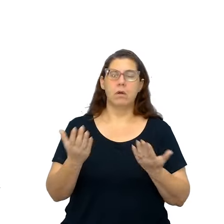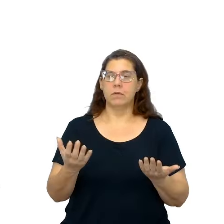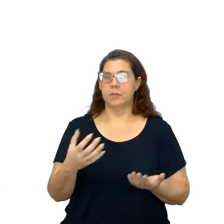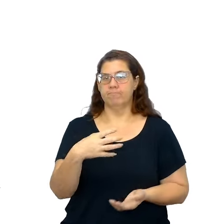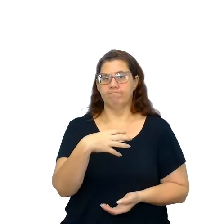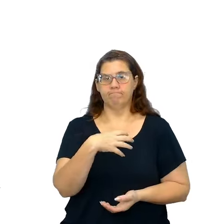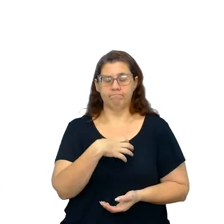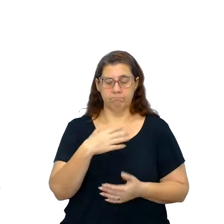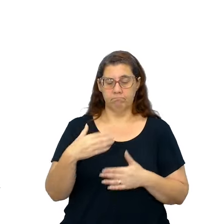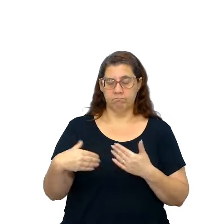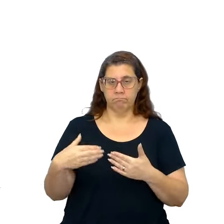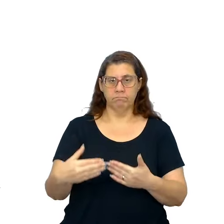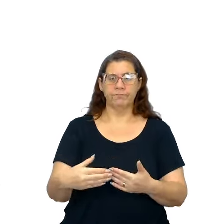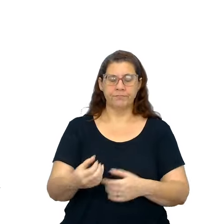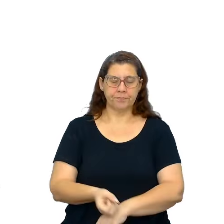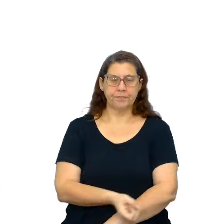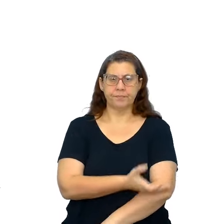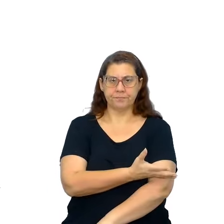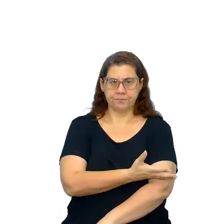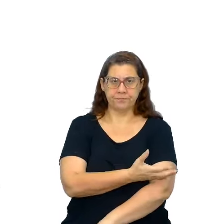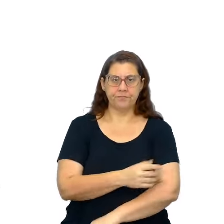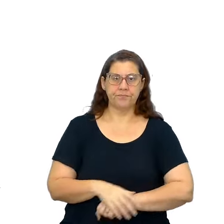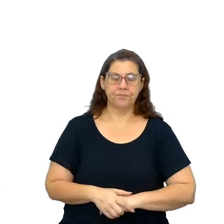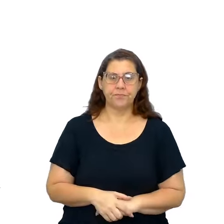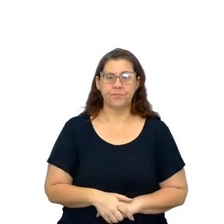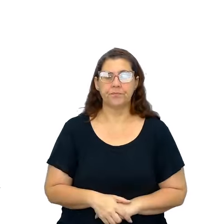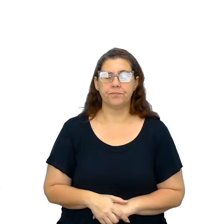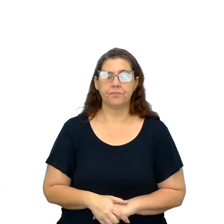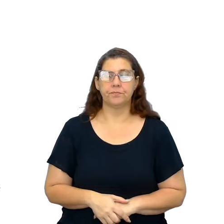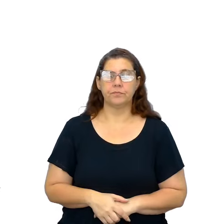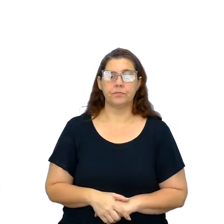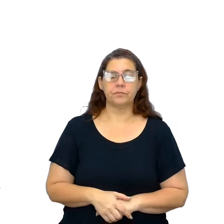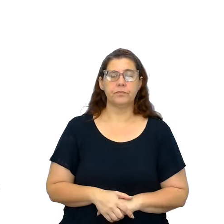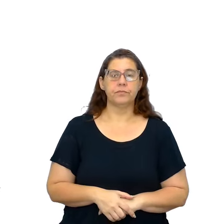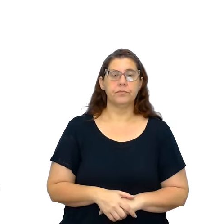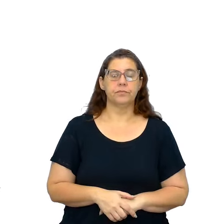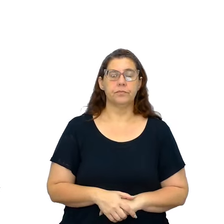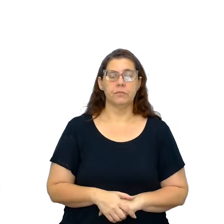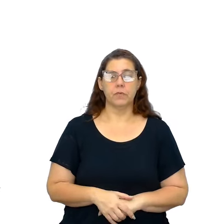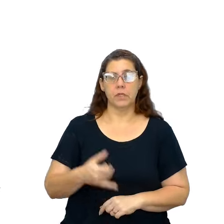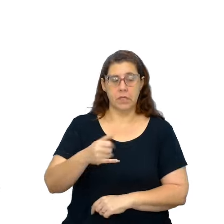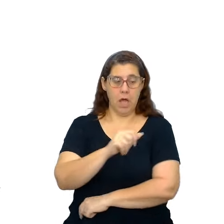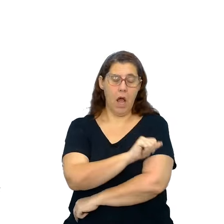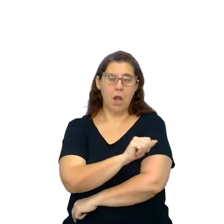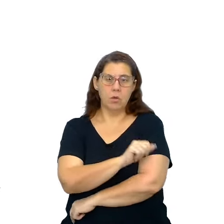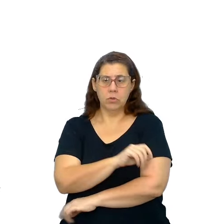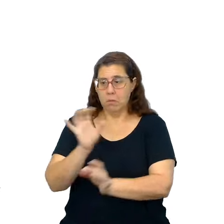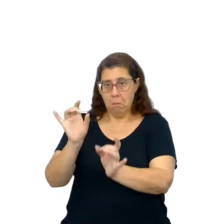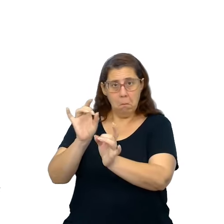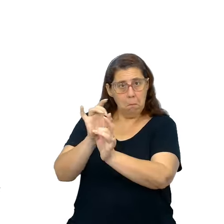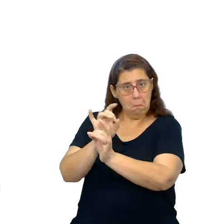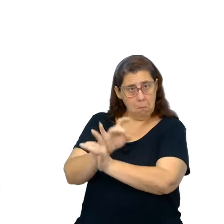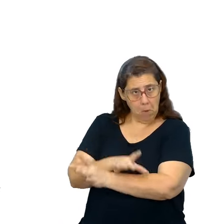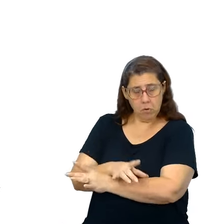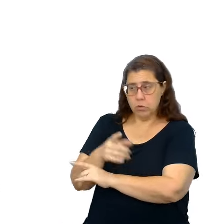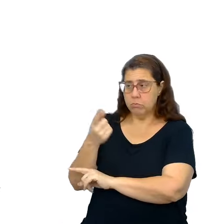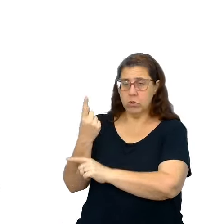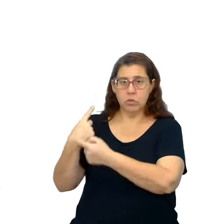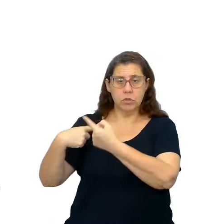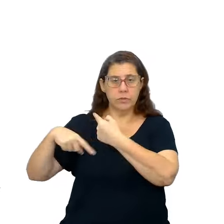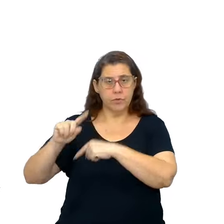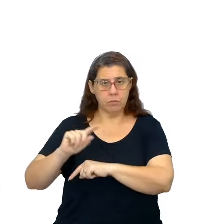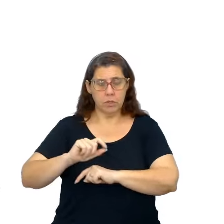aqui o processo de emoção? Vai acarretar o quanto o nosso aluno está preparado para o